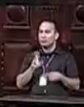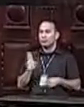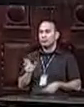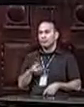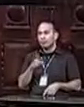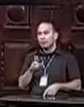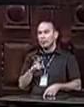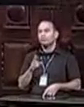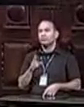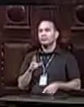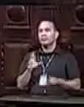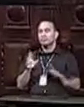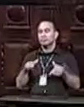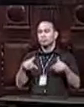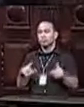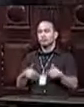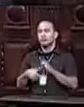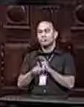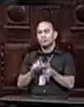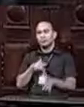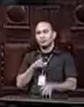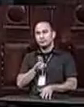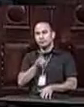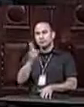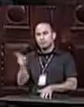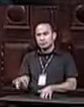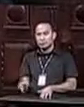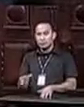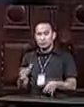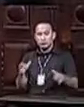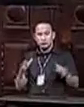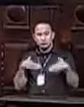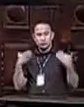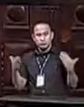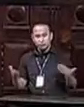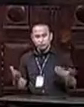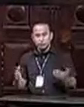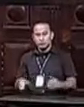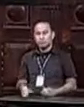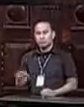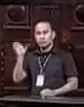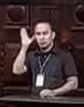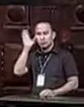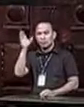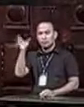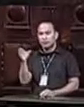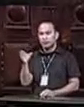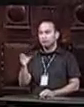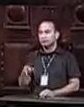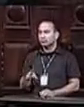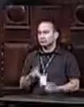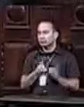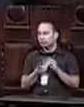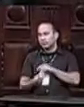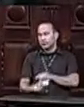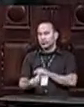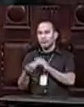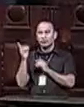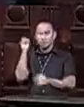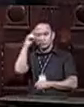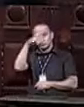o método da ausência de diálogo, o método do susto, o método da decisão arbitrária,